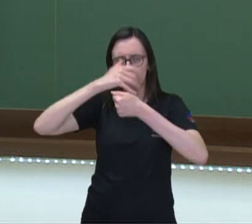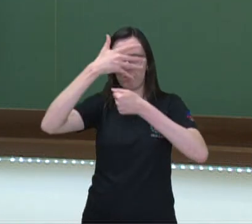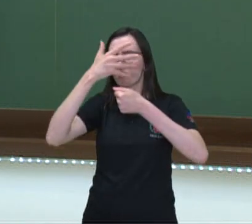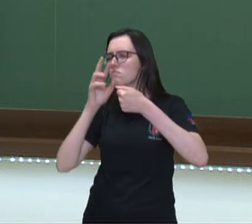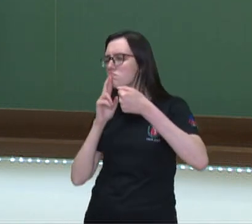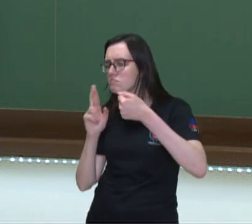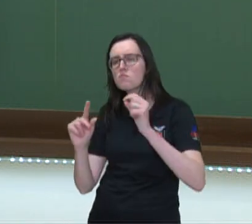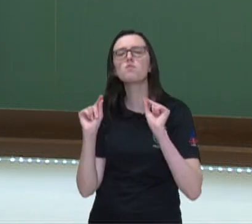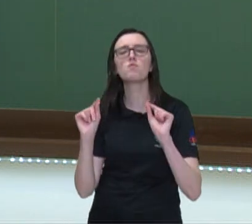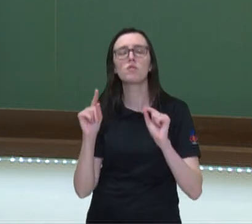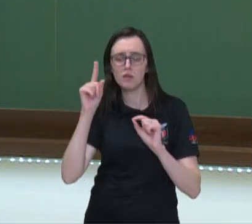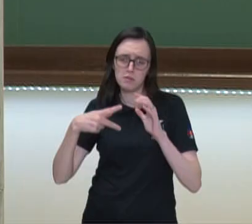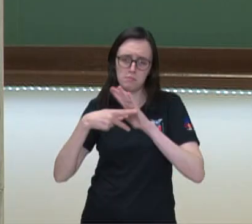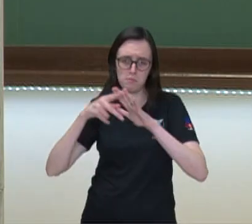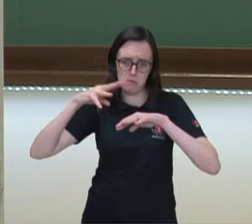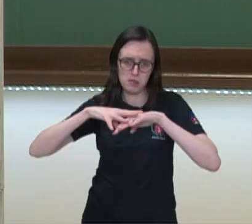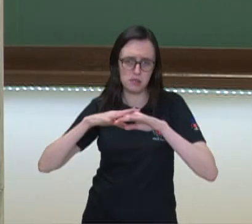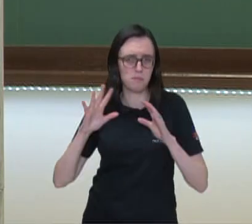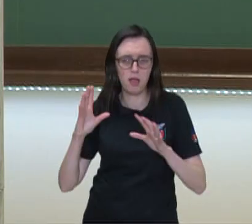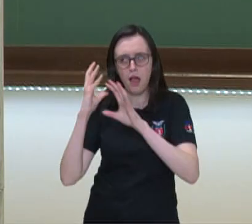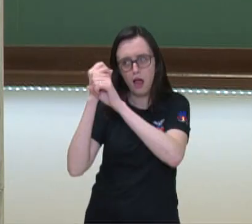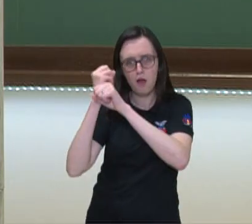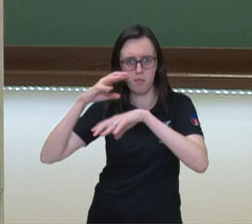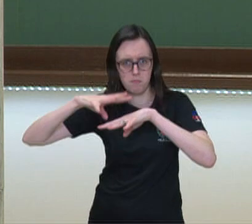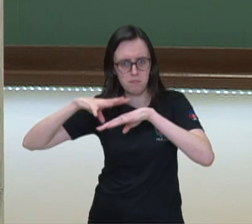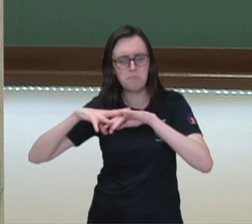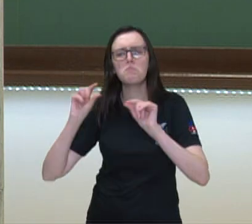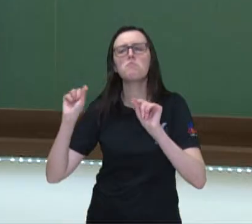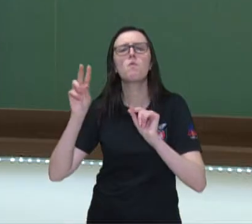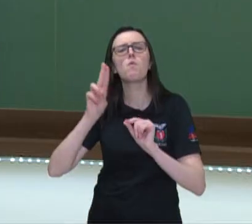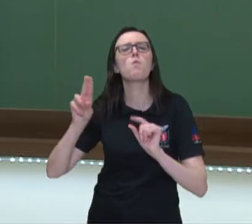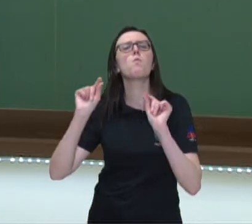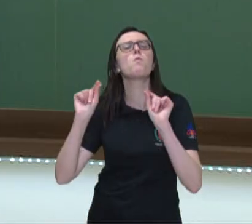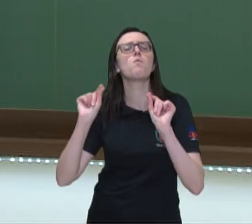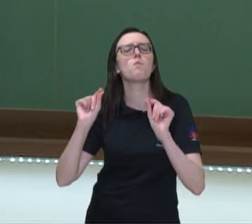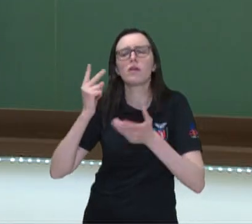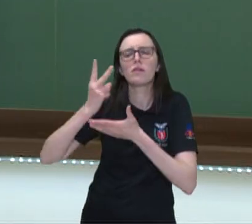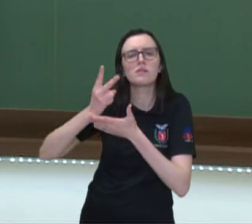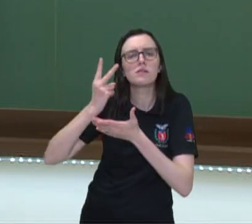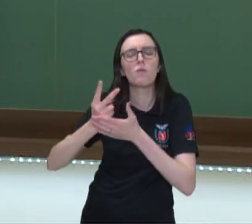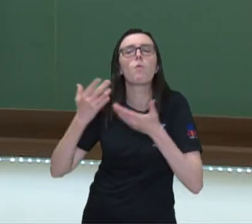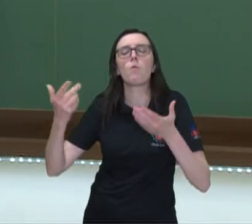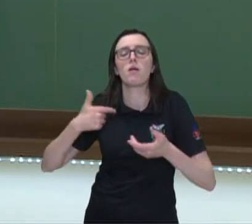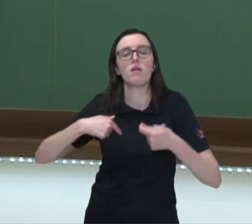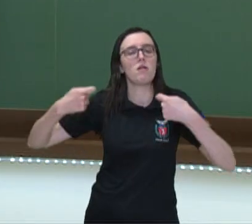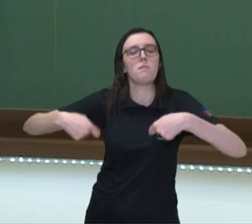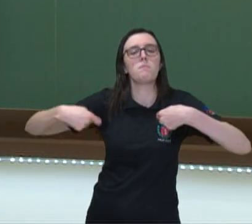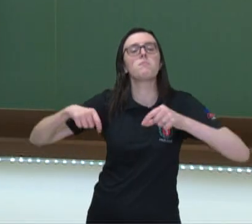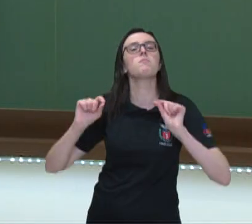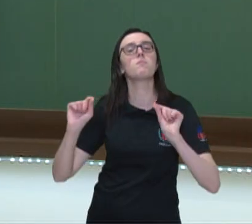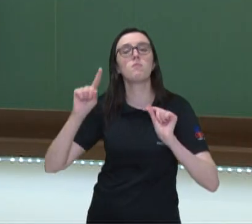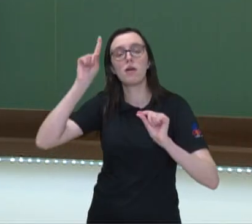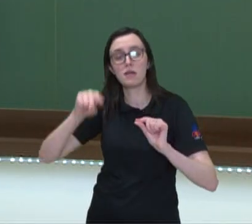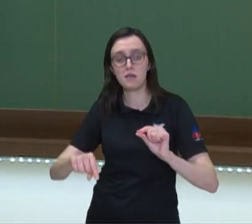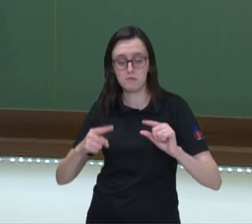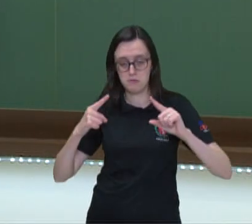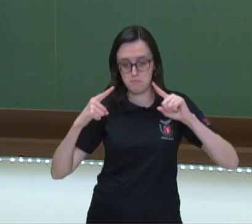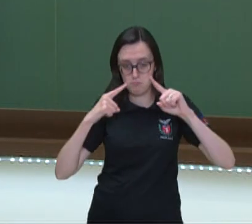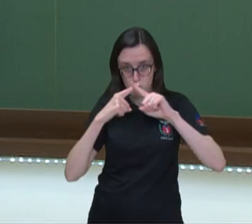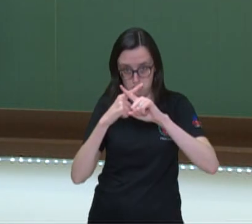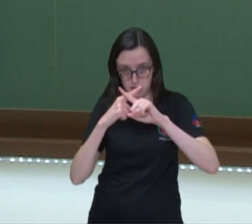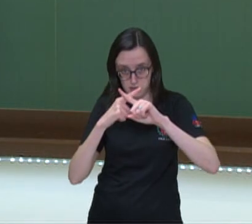potência, ele é um cálculo matemático. Ele é utilizado para quê? Ele é utilizado sempre que eu preciso fazer uma